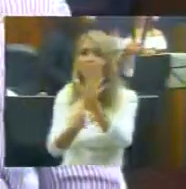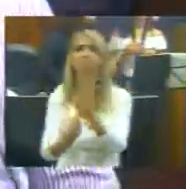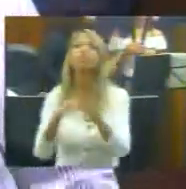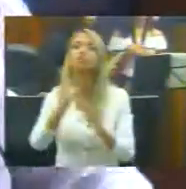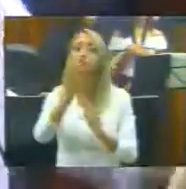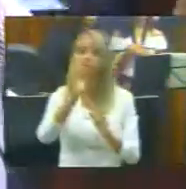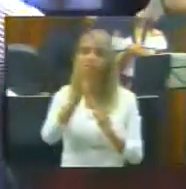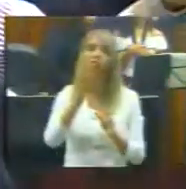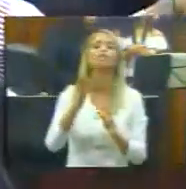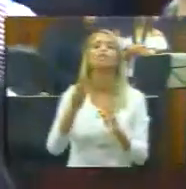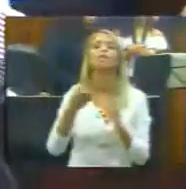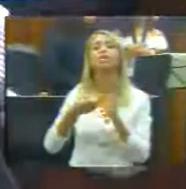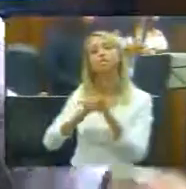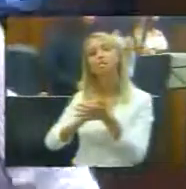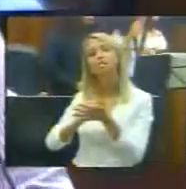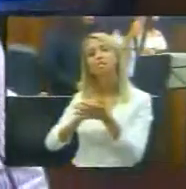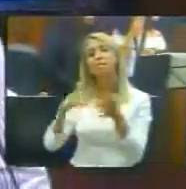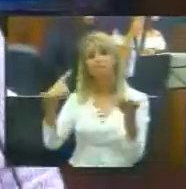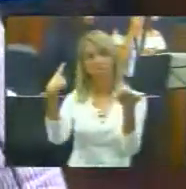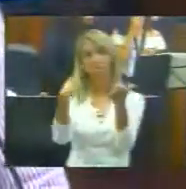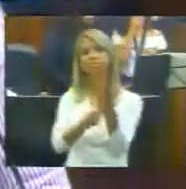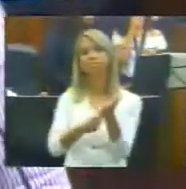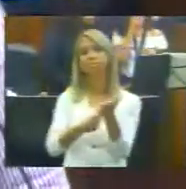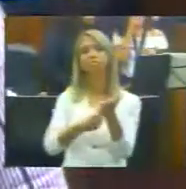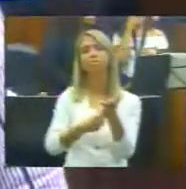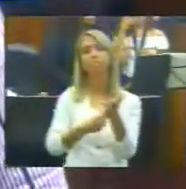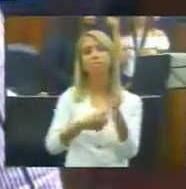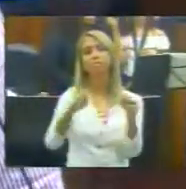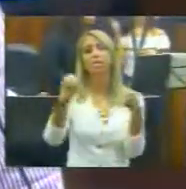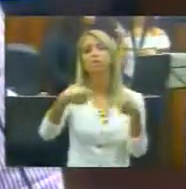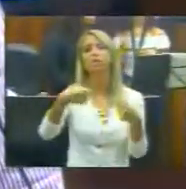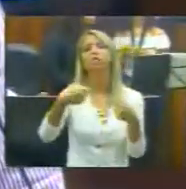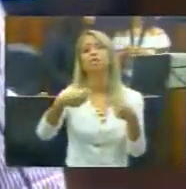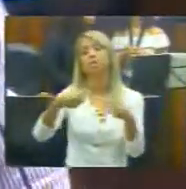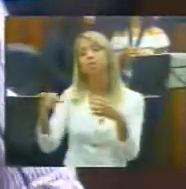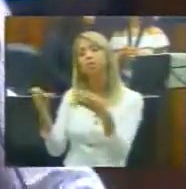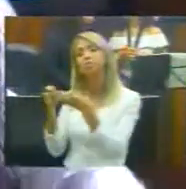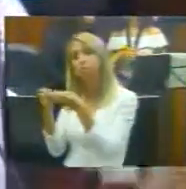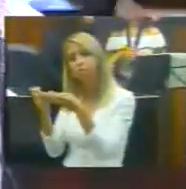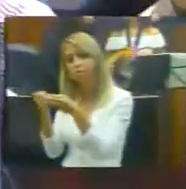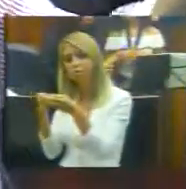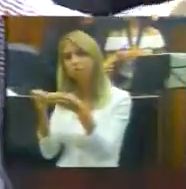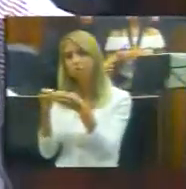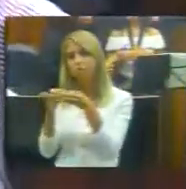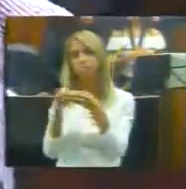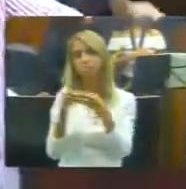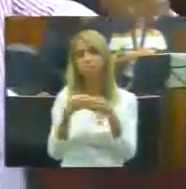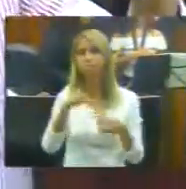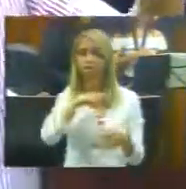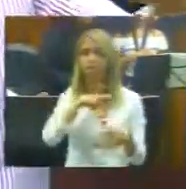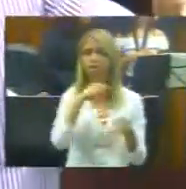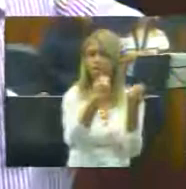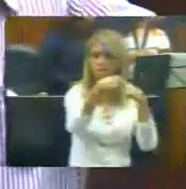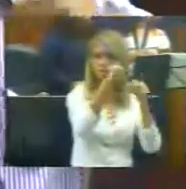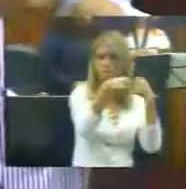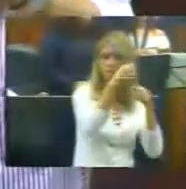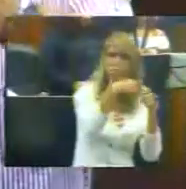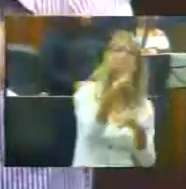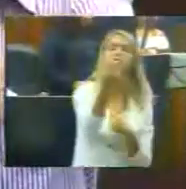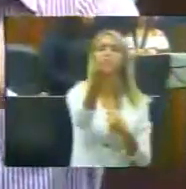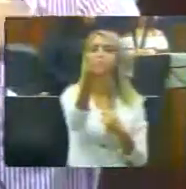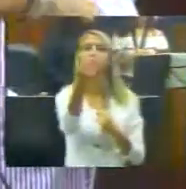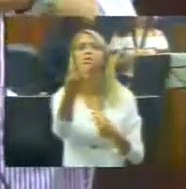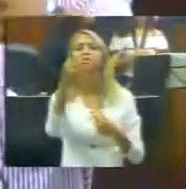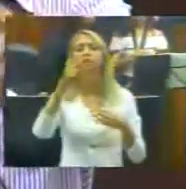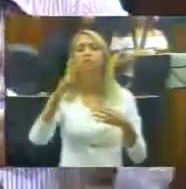já disse que será encaminhado, foi o compromisso que nós assumimos, a nossa equipe técnica, nós temos o pessoal do administrativo, do financeiro,